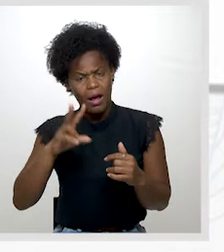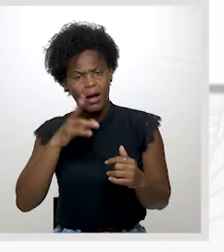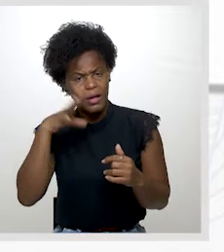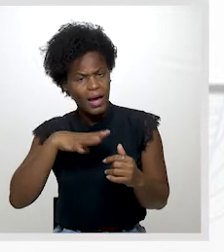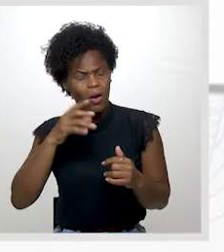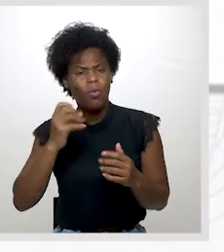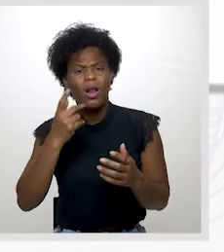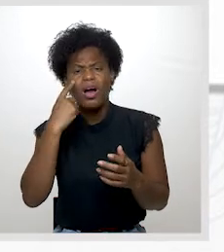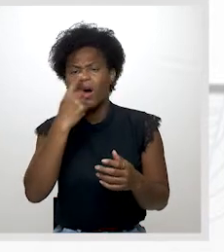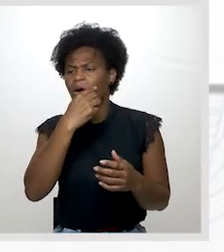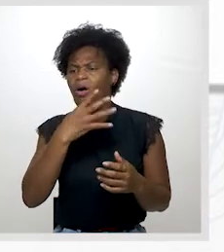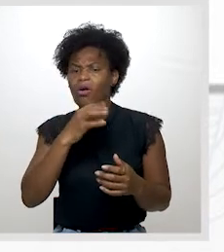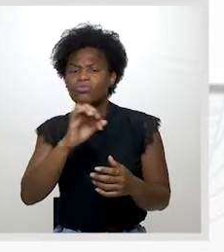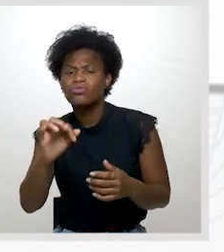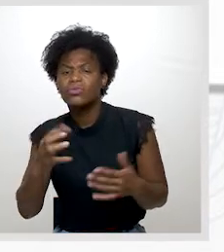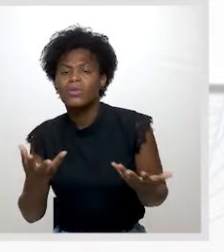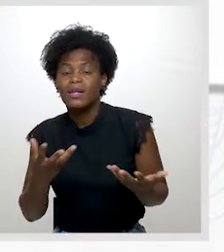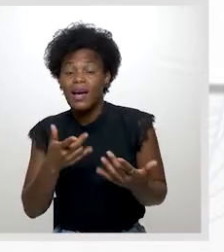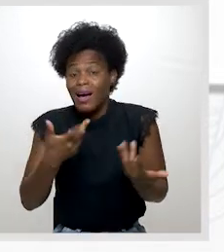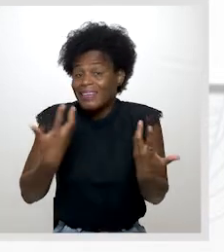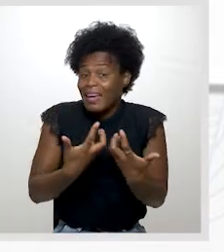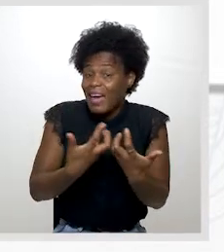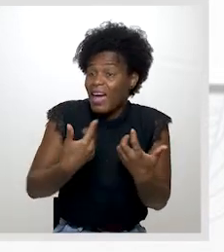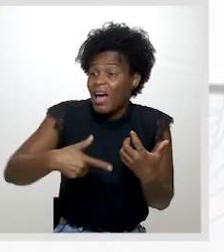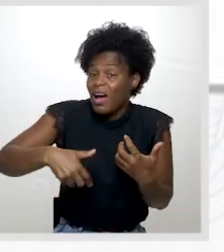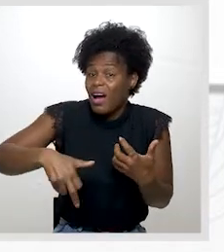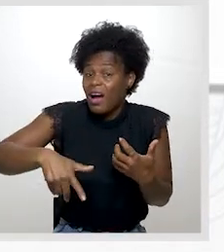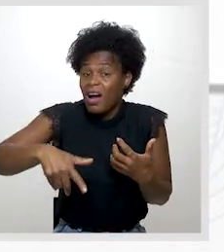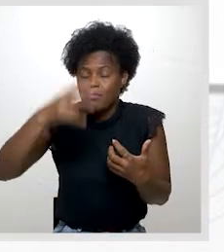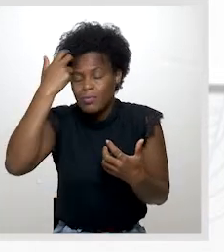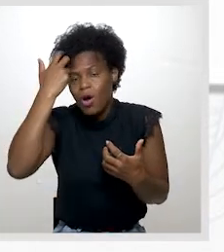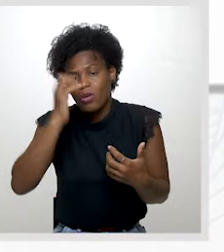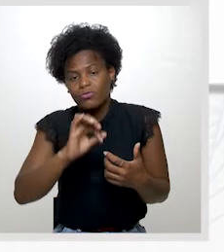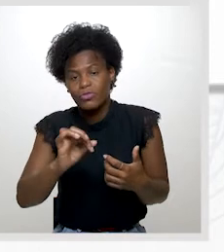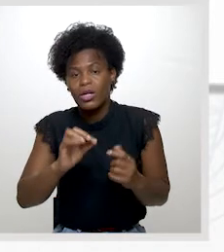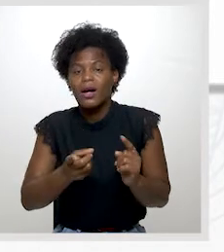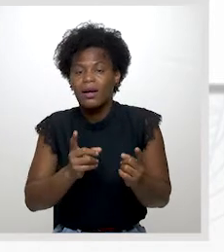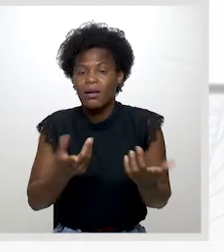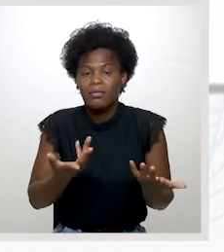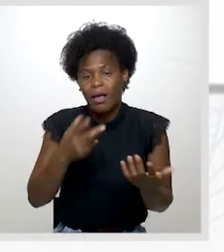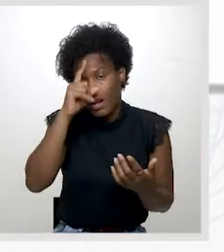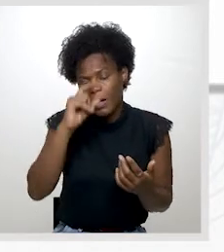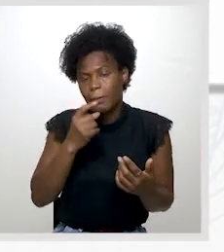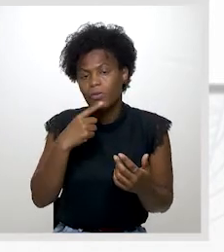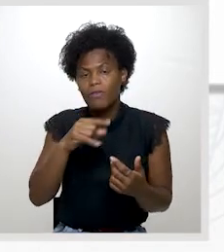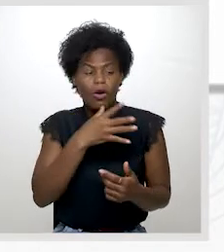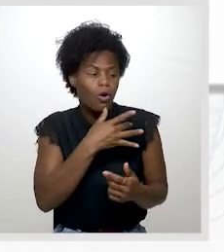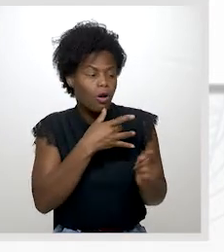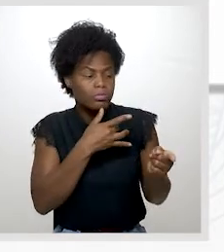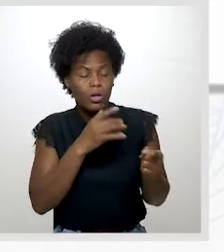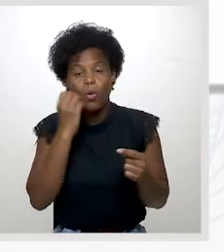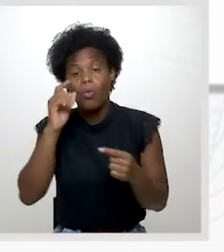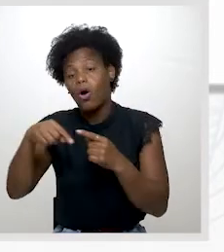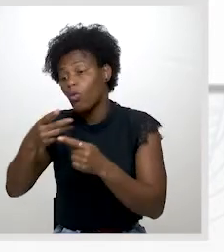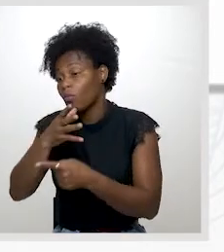de que cor são os olhos dela. É uma guerra em que anda com a sua própria memória, que tanto lhe lembra uma cor como